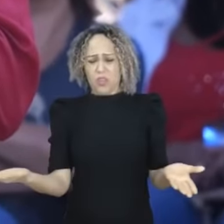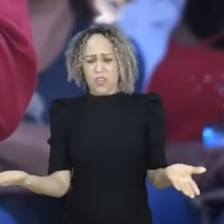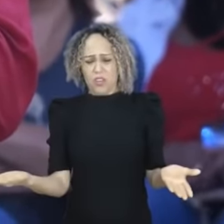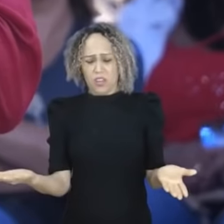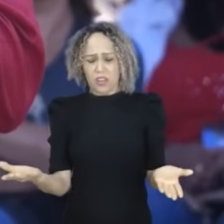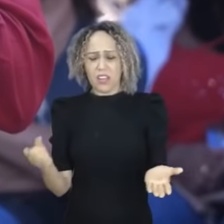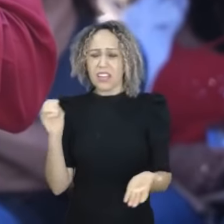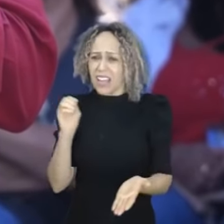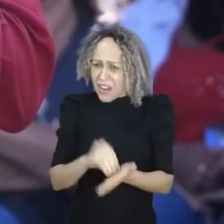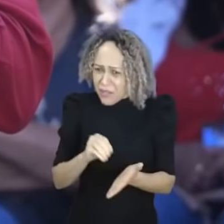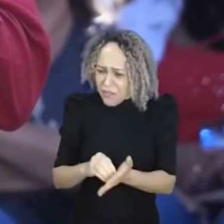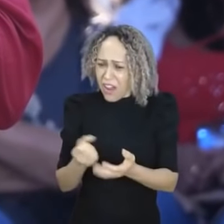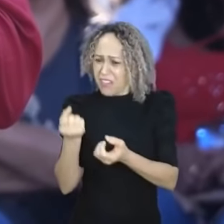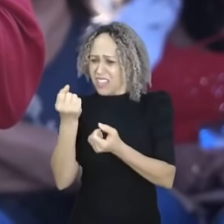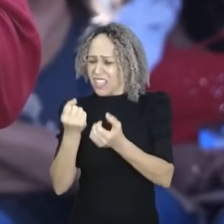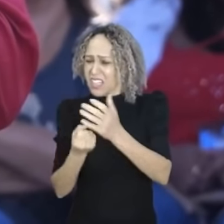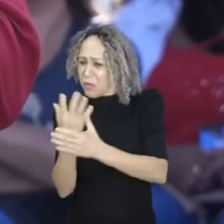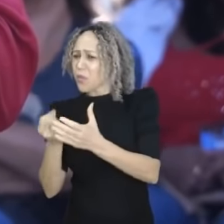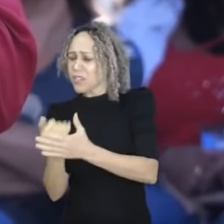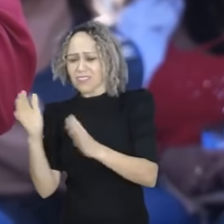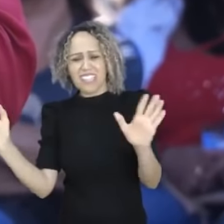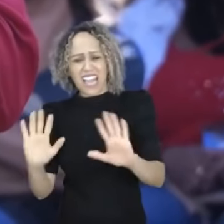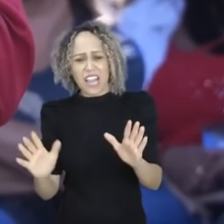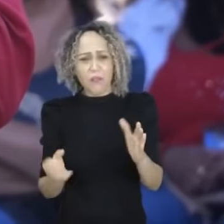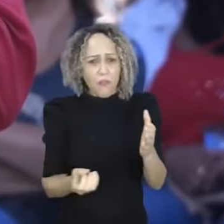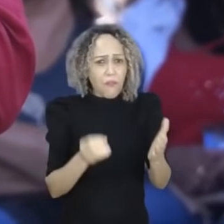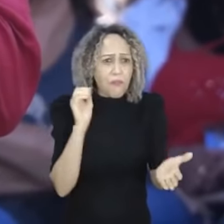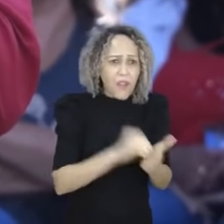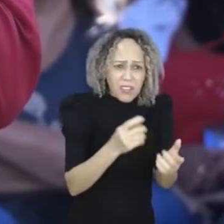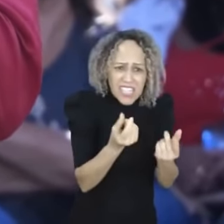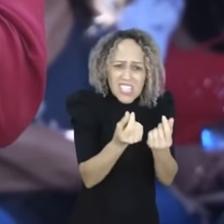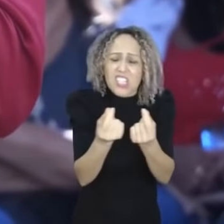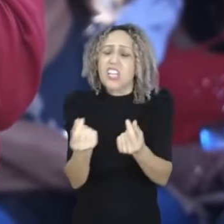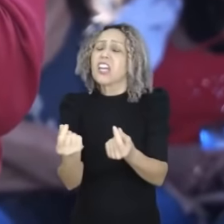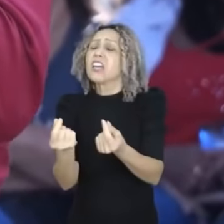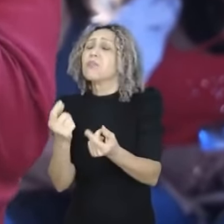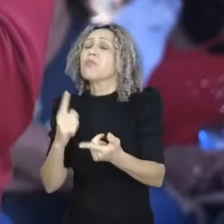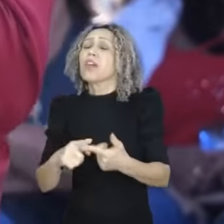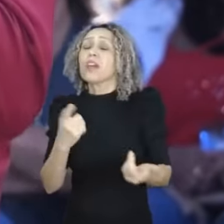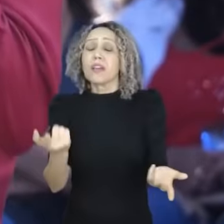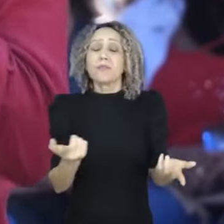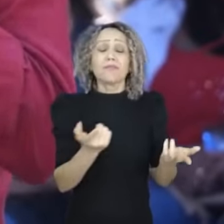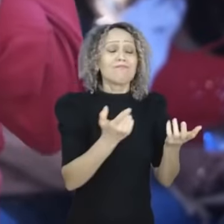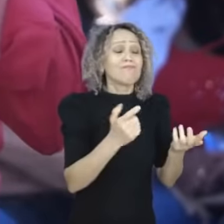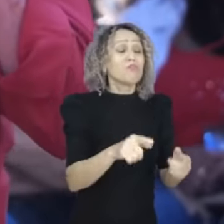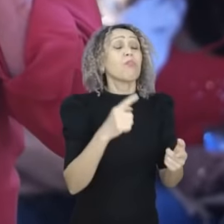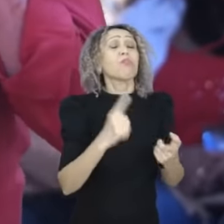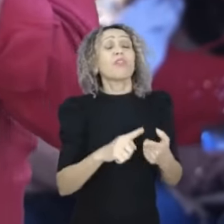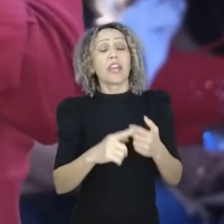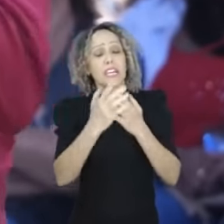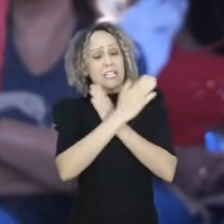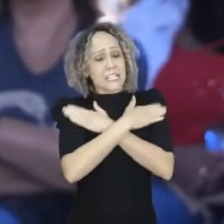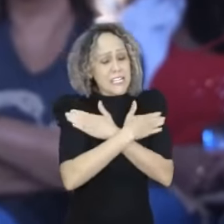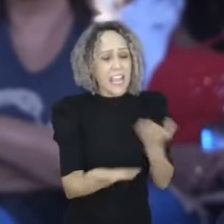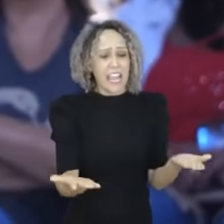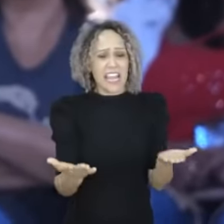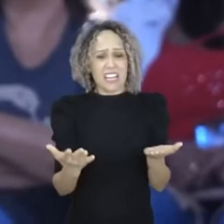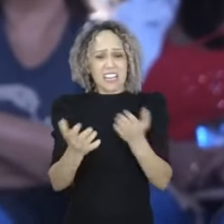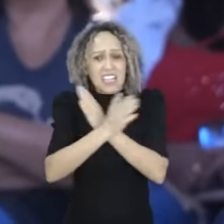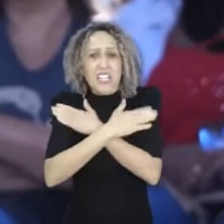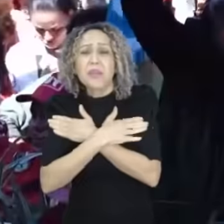dinheiro. E essa falta de dinheiro é causada pelo desemprego, e o desemprego é causado pela falta de vergonha na cara de quem